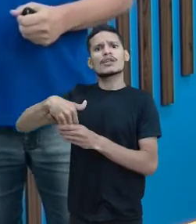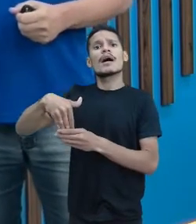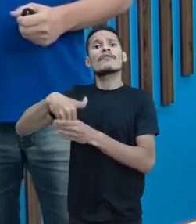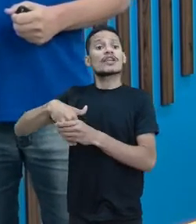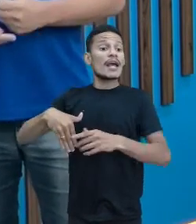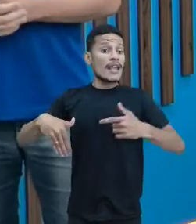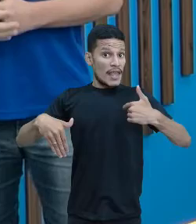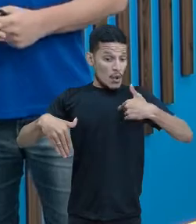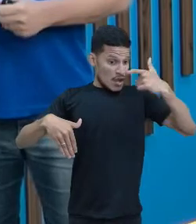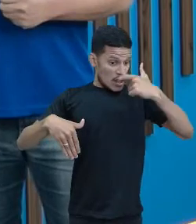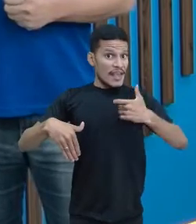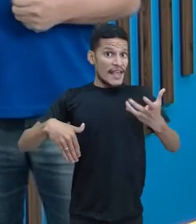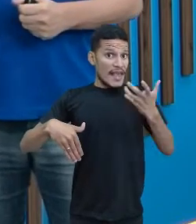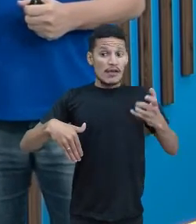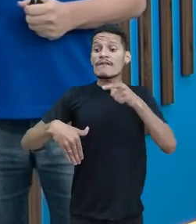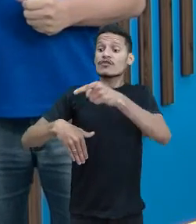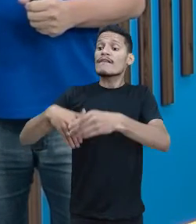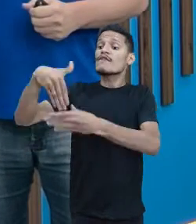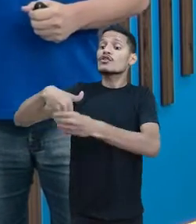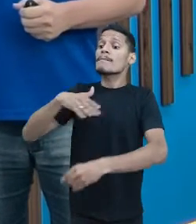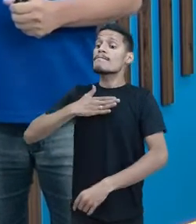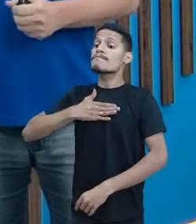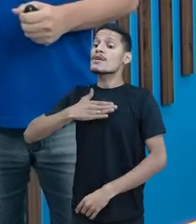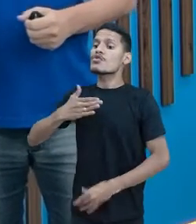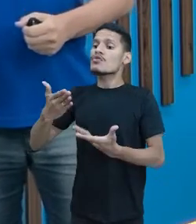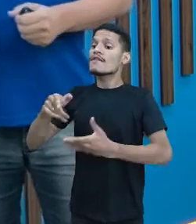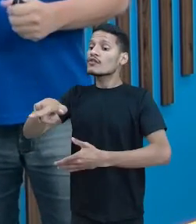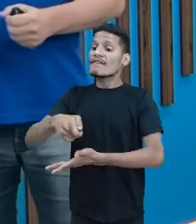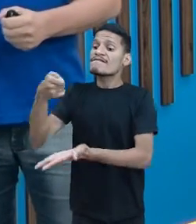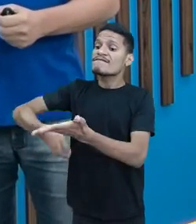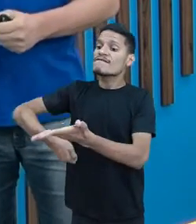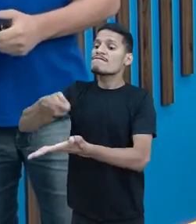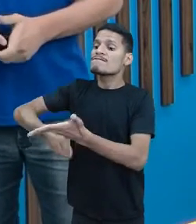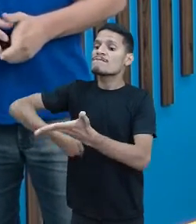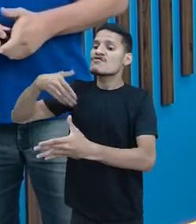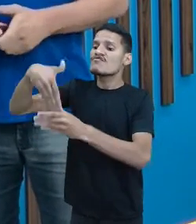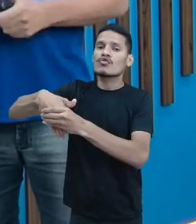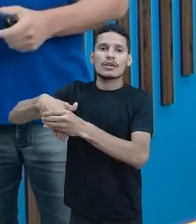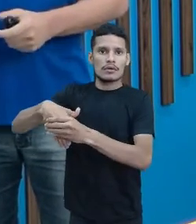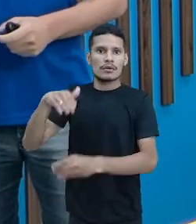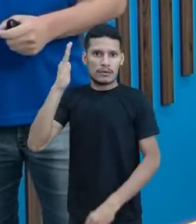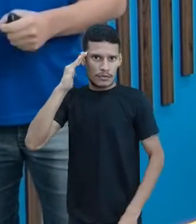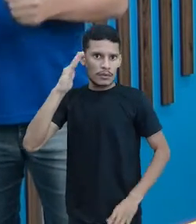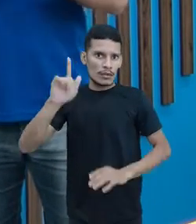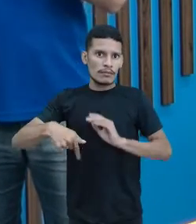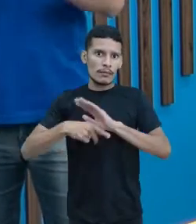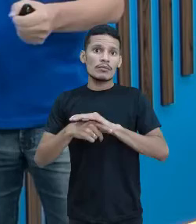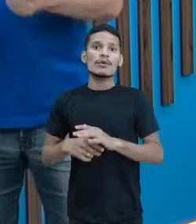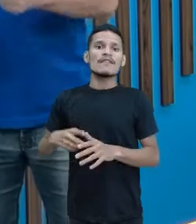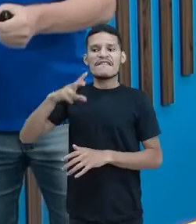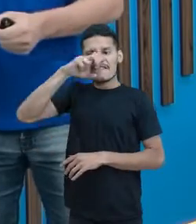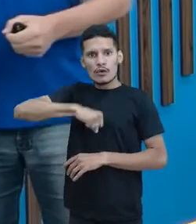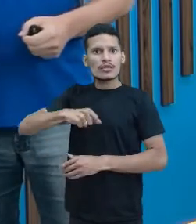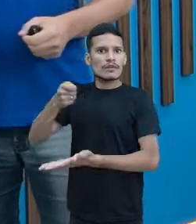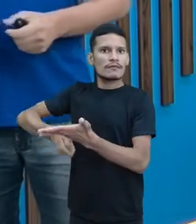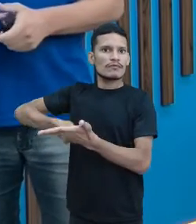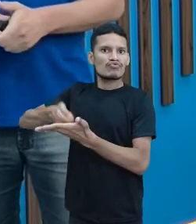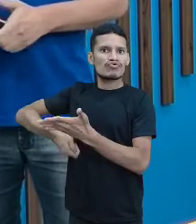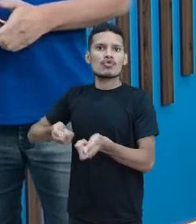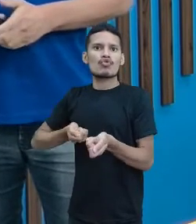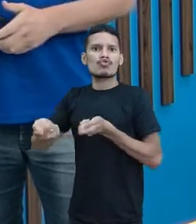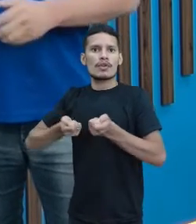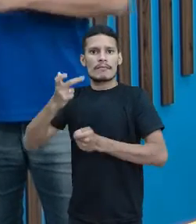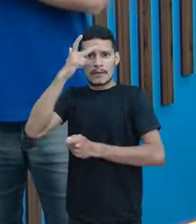quer. Então, o coronel vai dizer assim, olha, o meu candidato é fulaninho, então você vai votar. Então, é o chamado voto de cabresto, um controle total sobre o